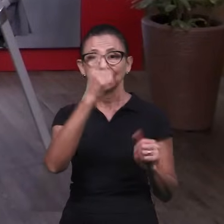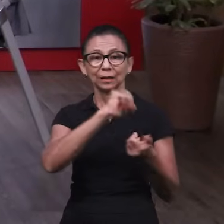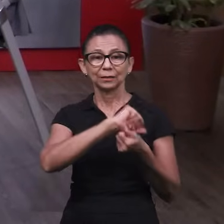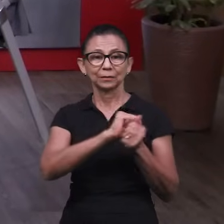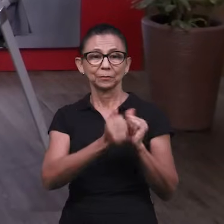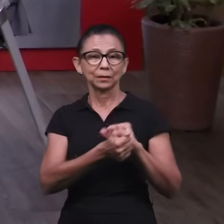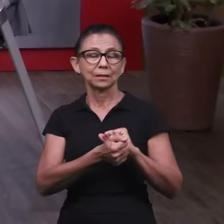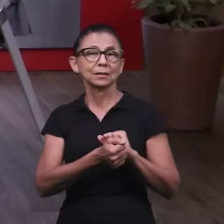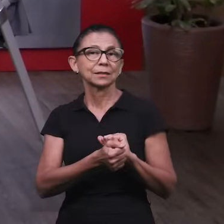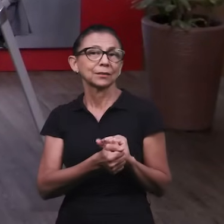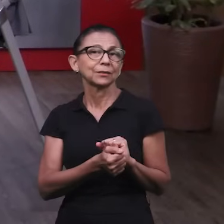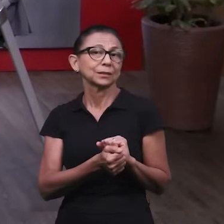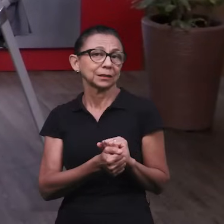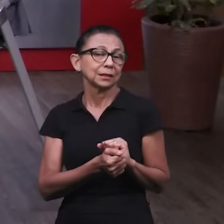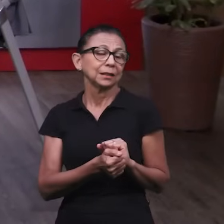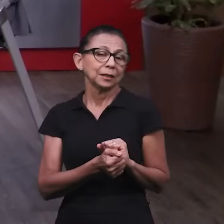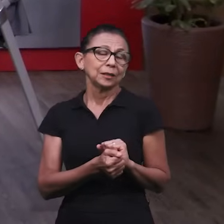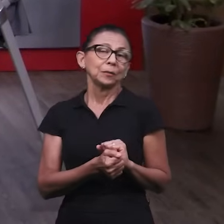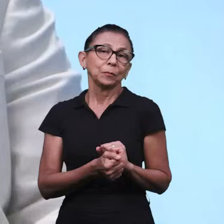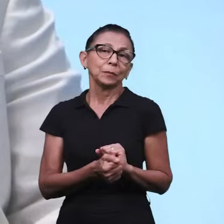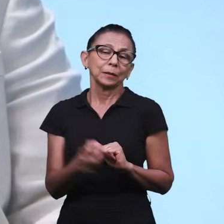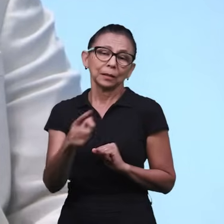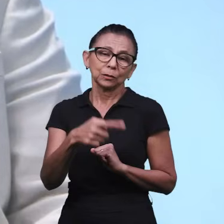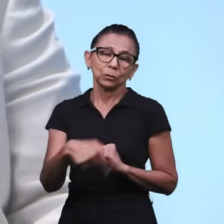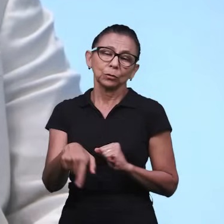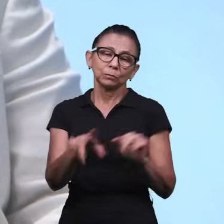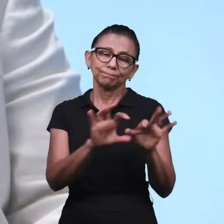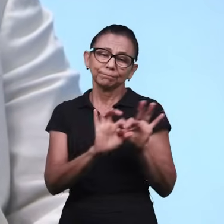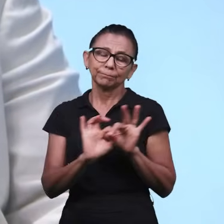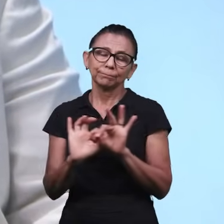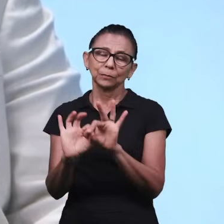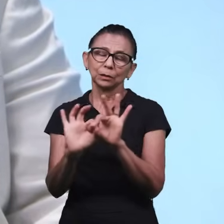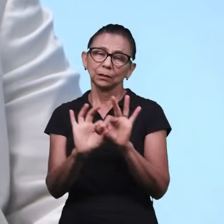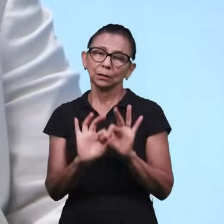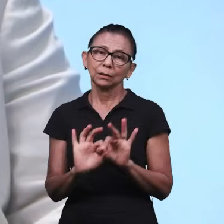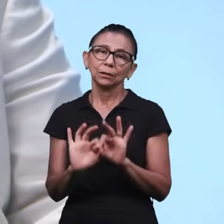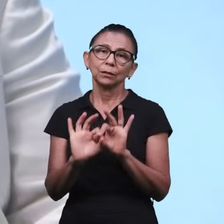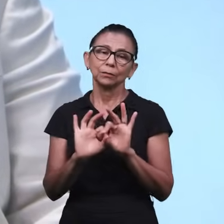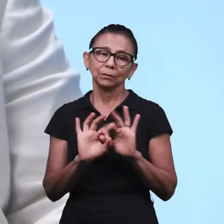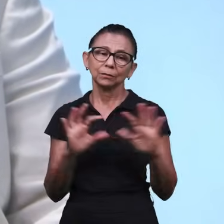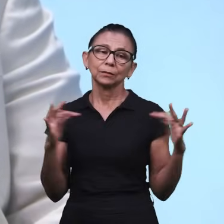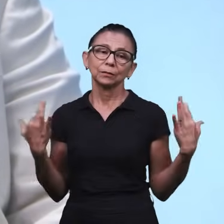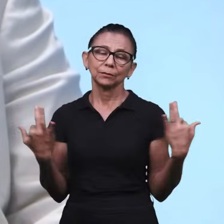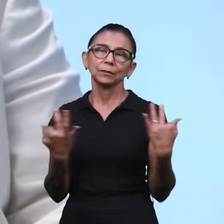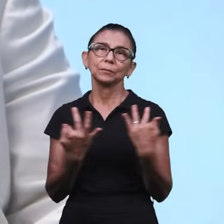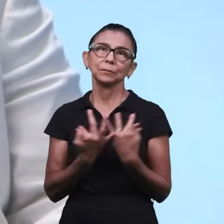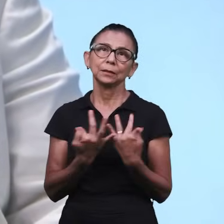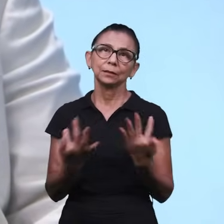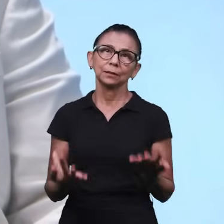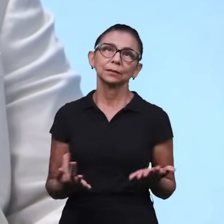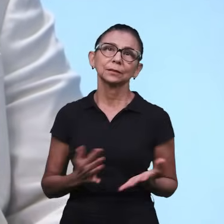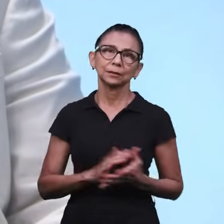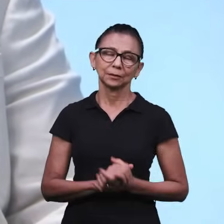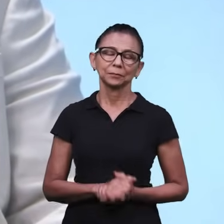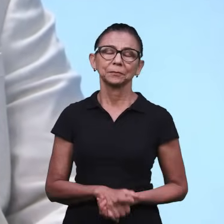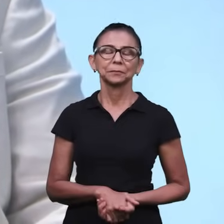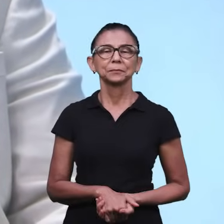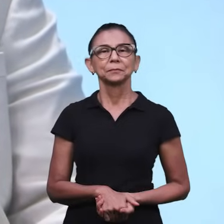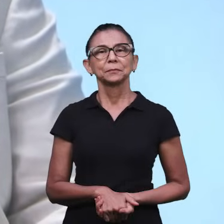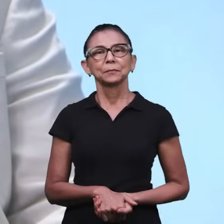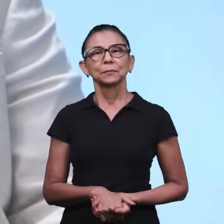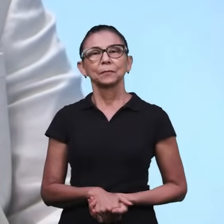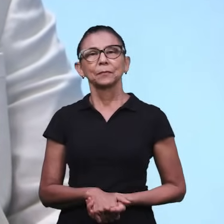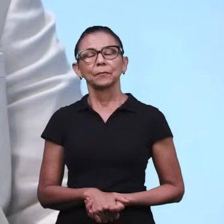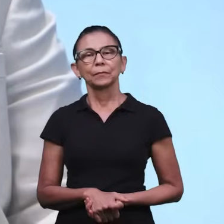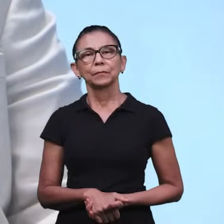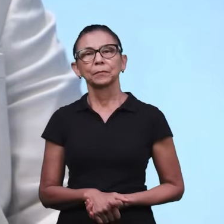de adaptação para que as coisas andem conforme tem que andar, mas que seja menos custoso para nós e para eles. É verdade.